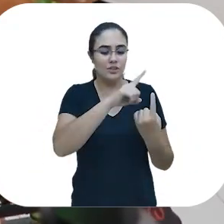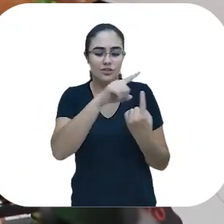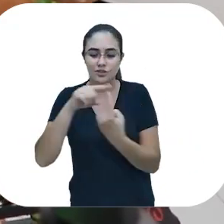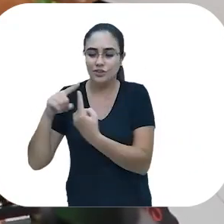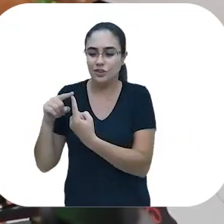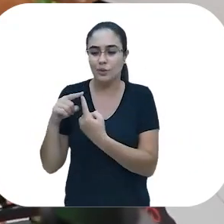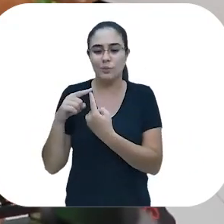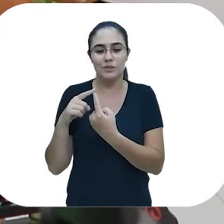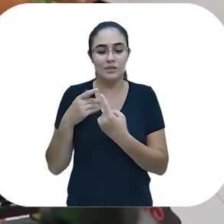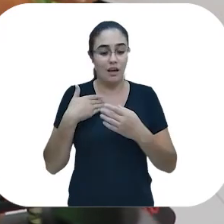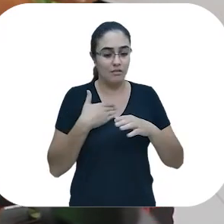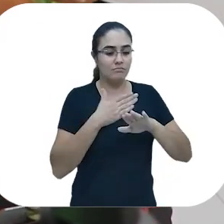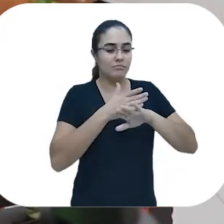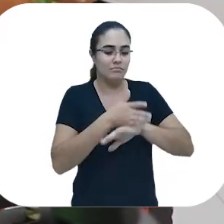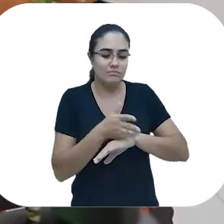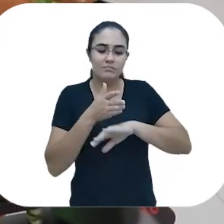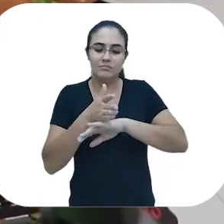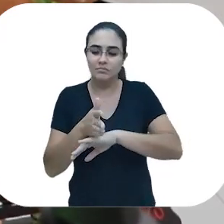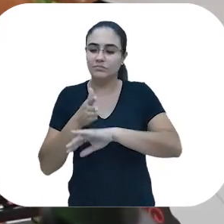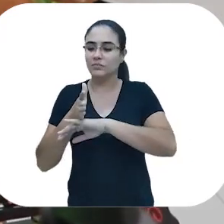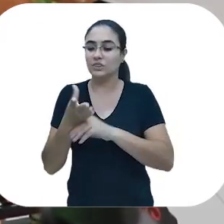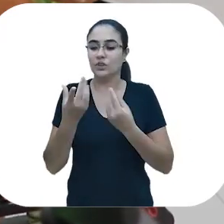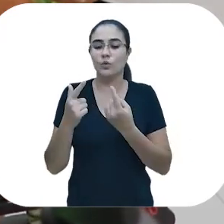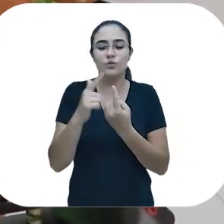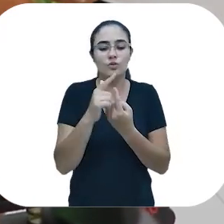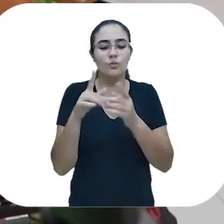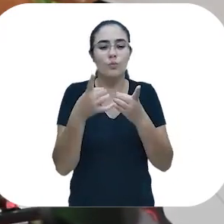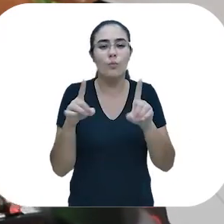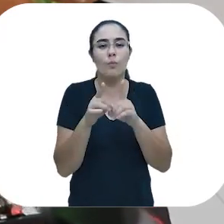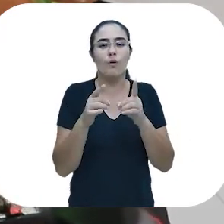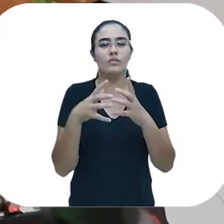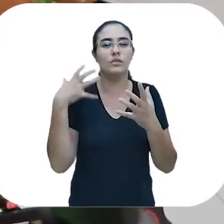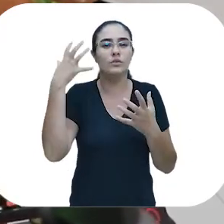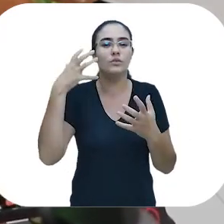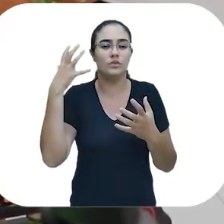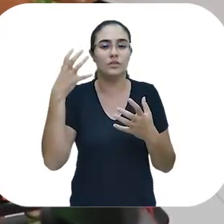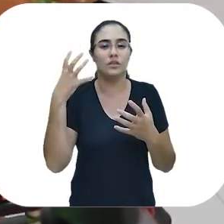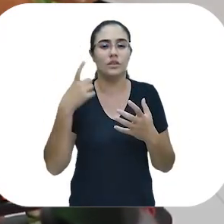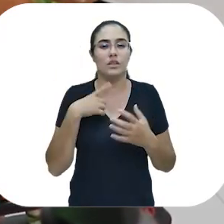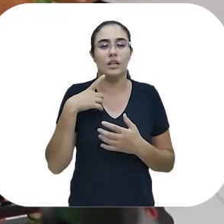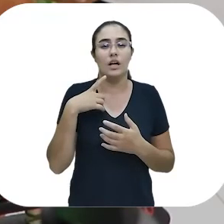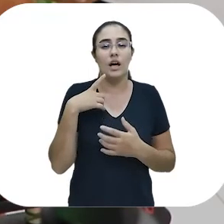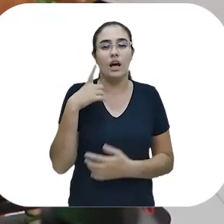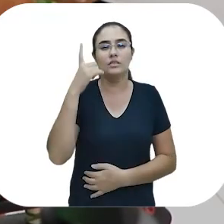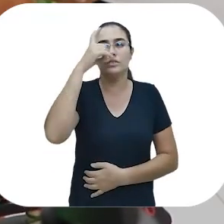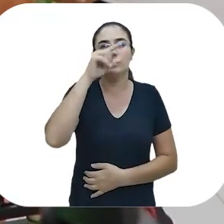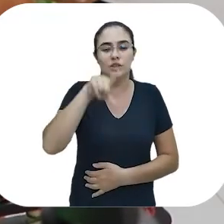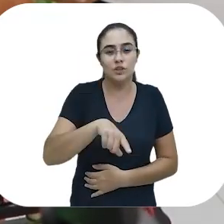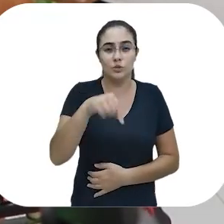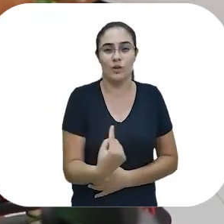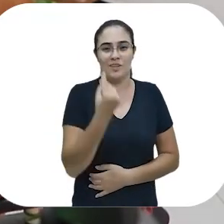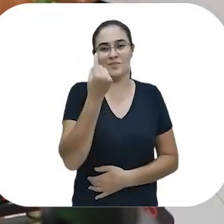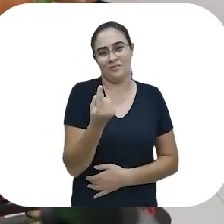de gêneros e de formas de se tocar, de cantar, de sonoridades, que é difícil definir um ou